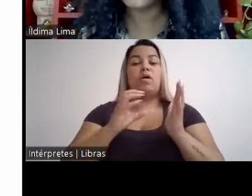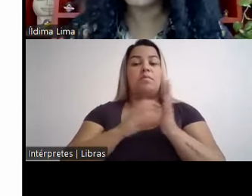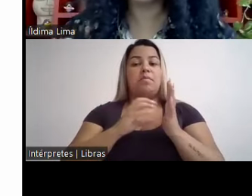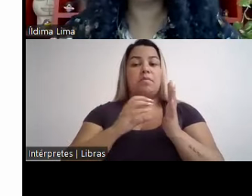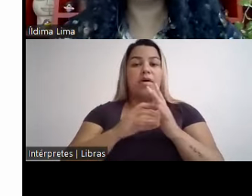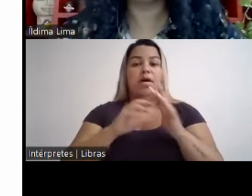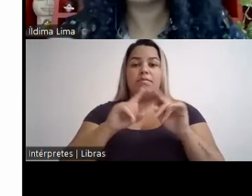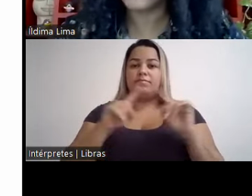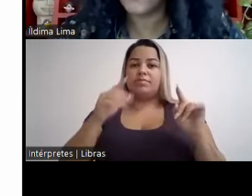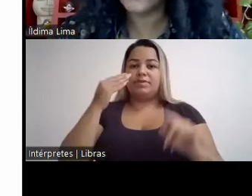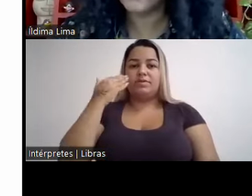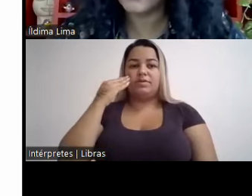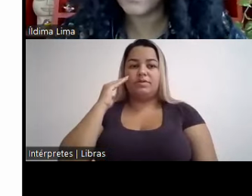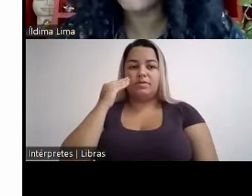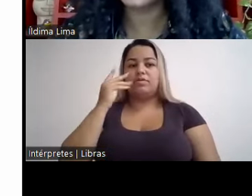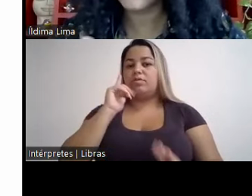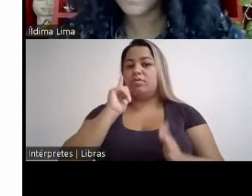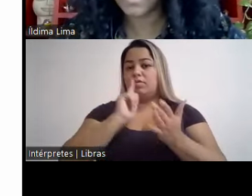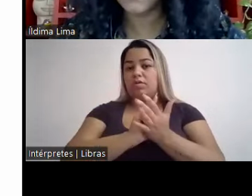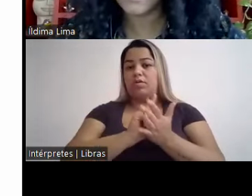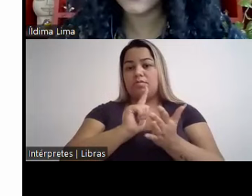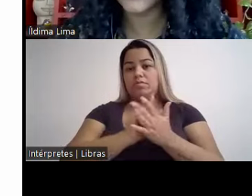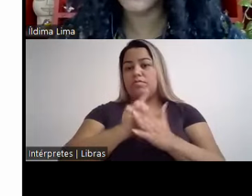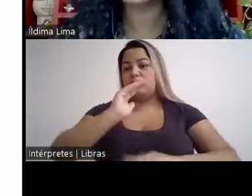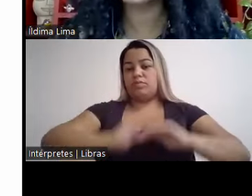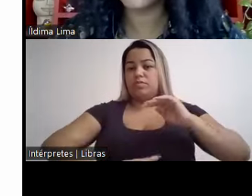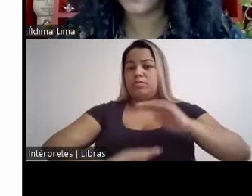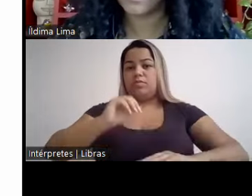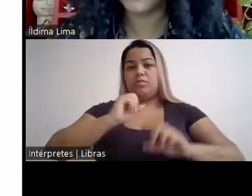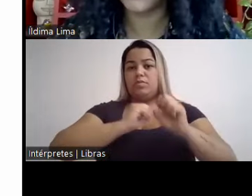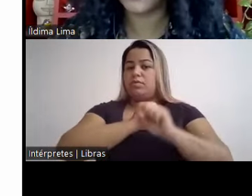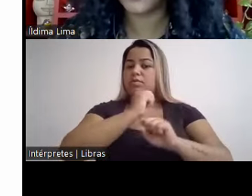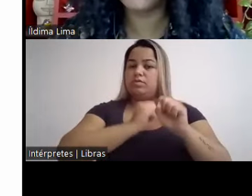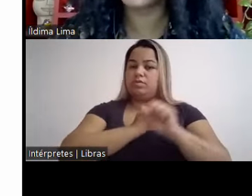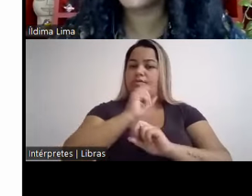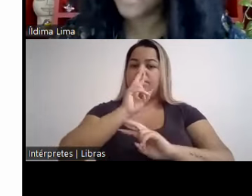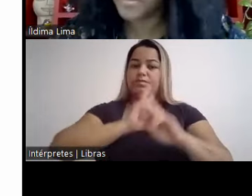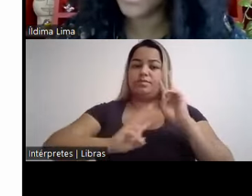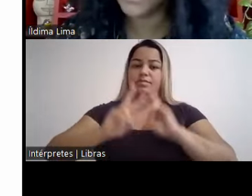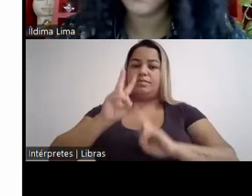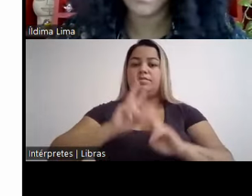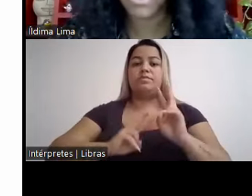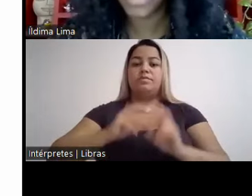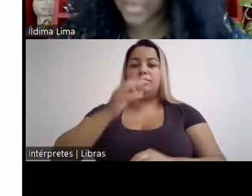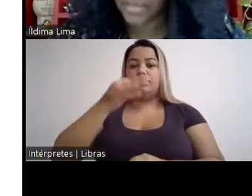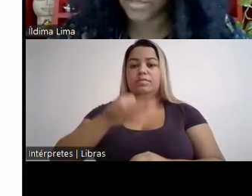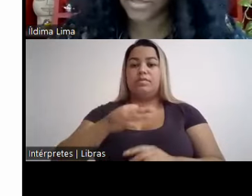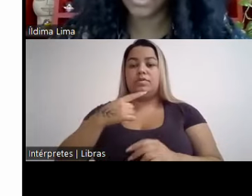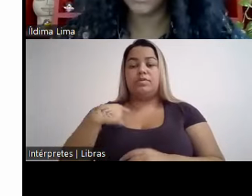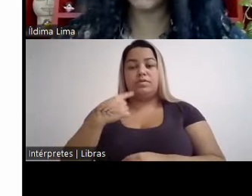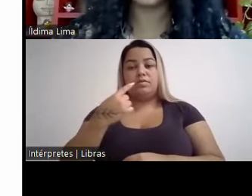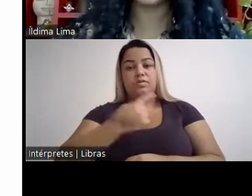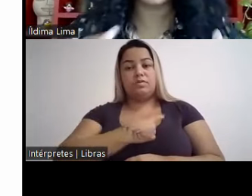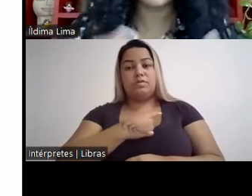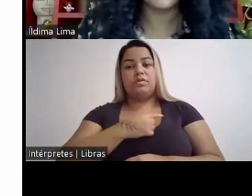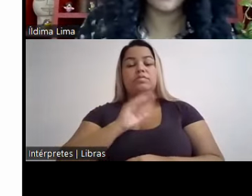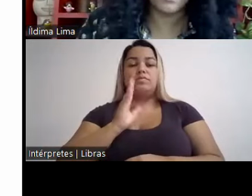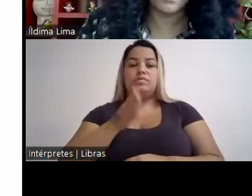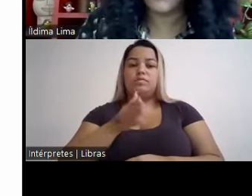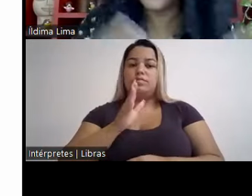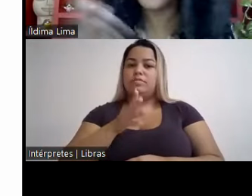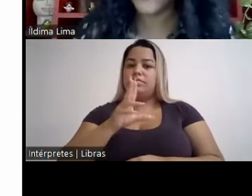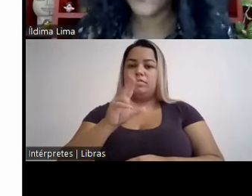entender qual o meu papel na construção dessas novas visualidades positivas contemporâneas que a gente já assiste. Não é um trabalho